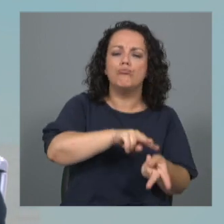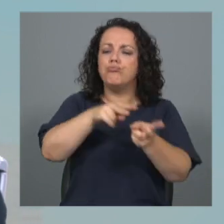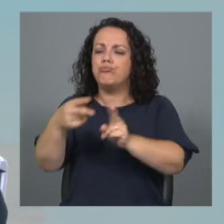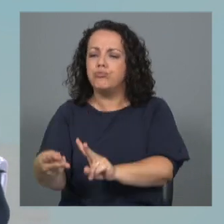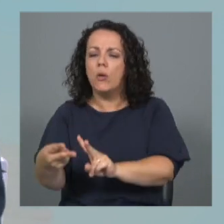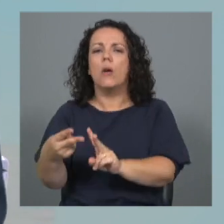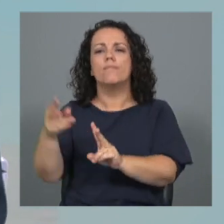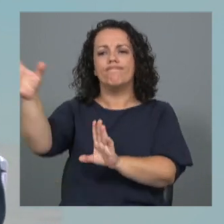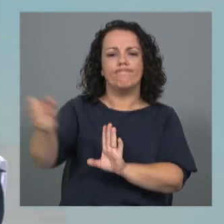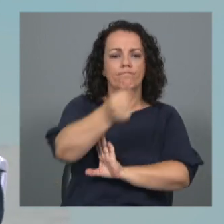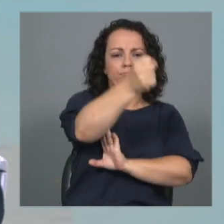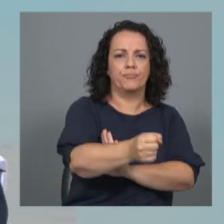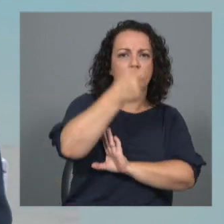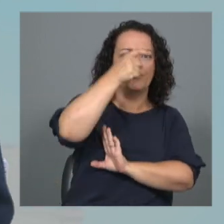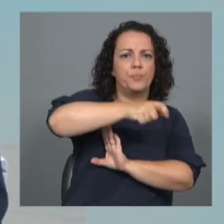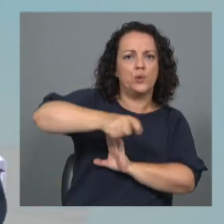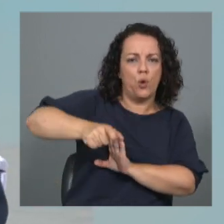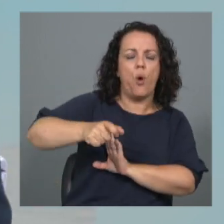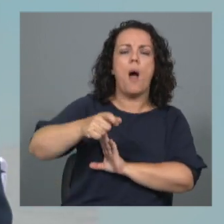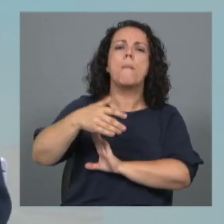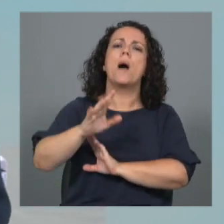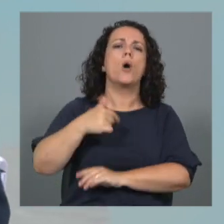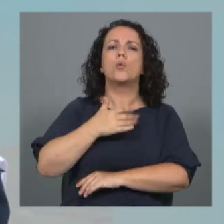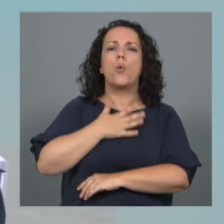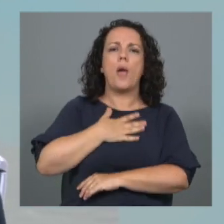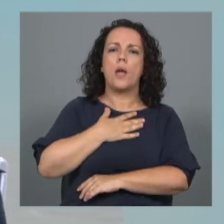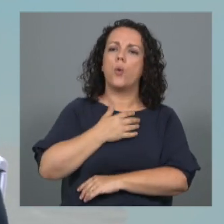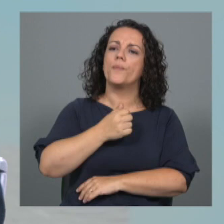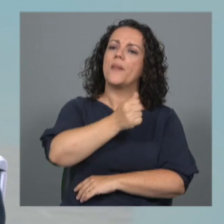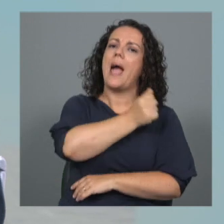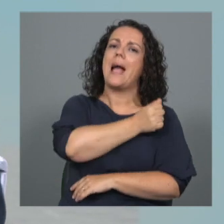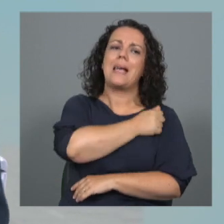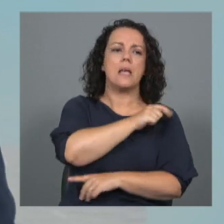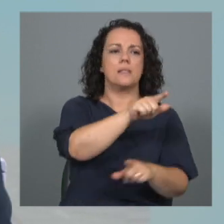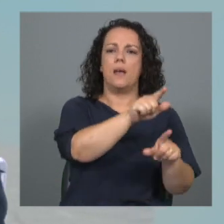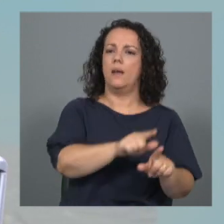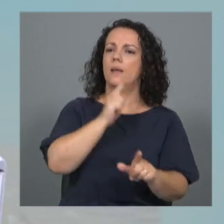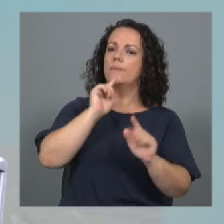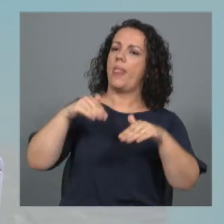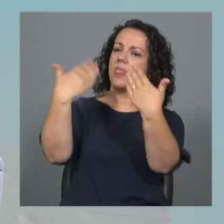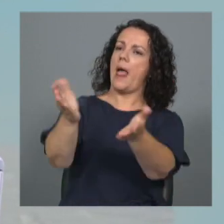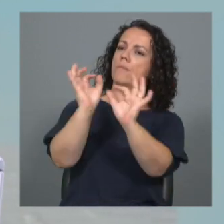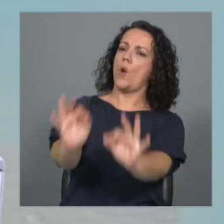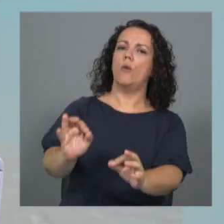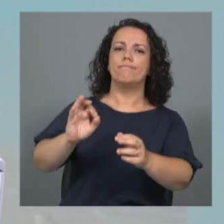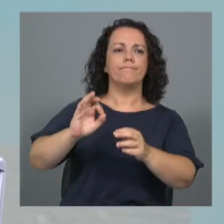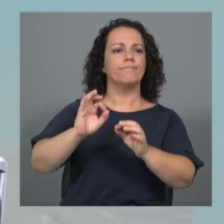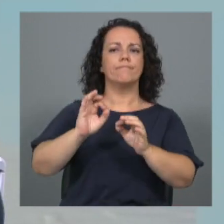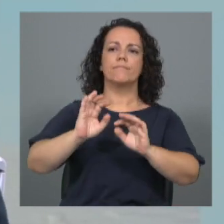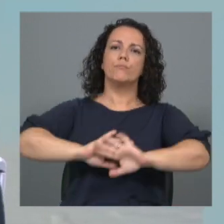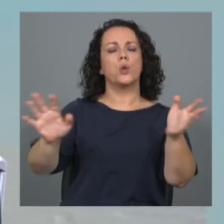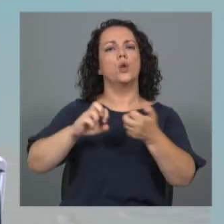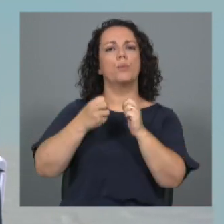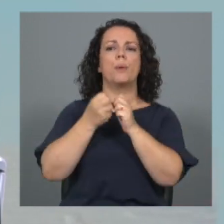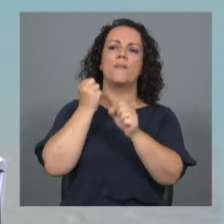dizer está aqui um espaço, está aqui uma casa, o problema é se eu resolvo. Não. A cada situação vai ser dado